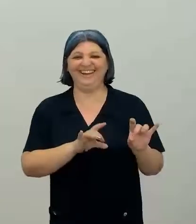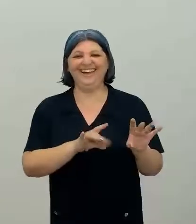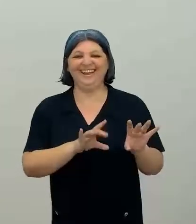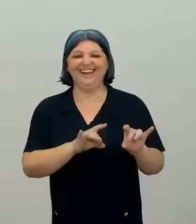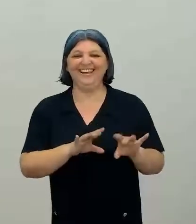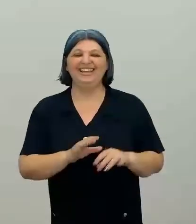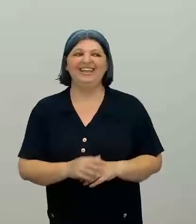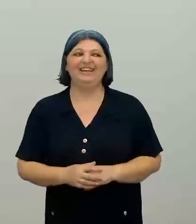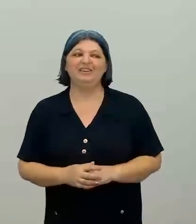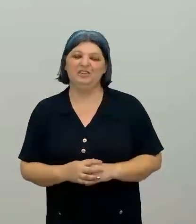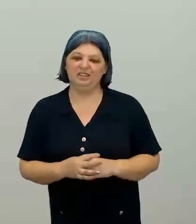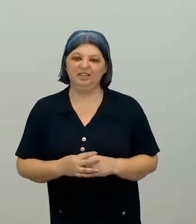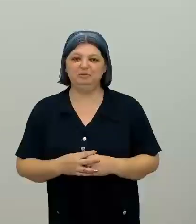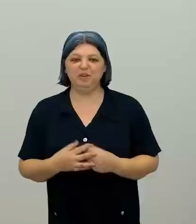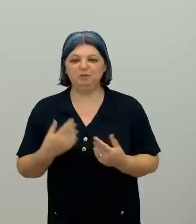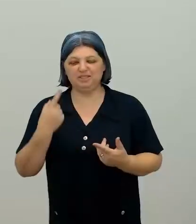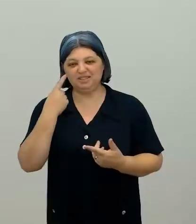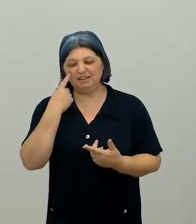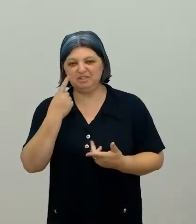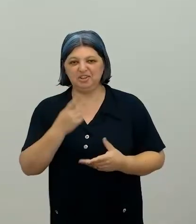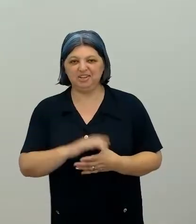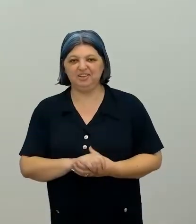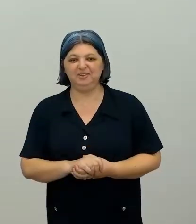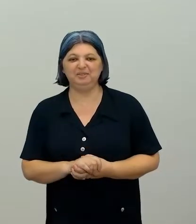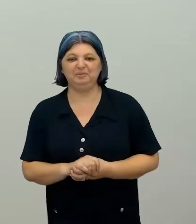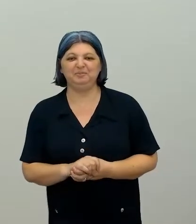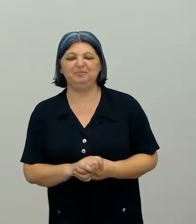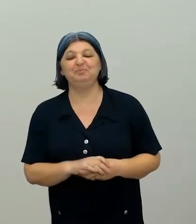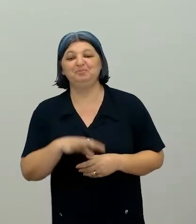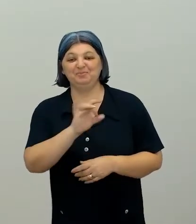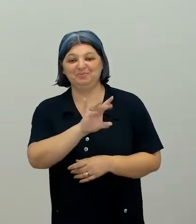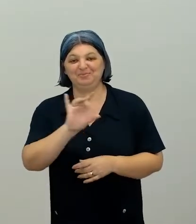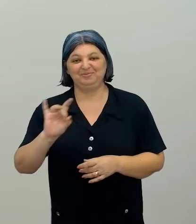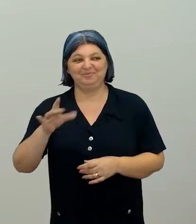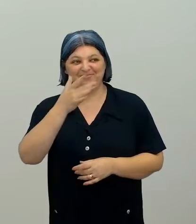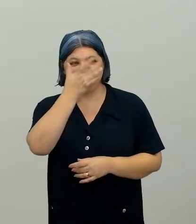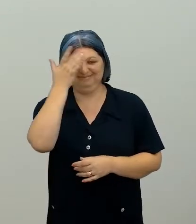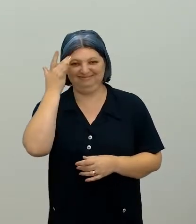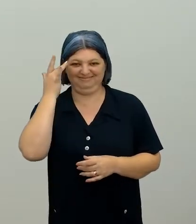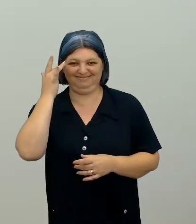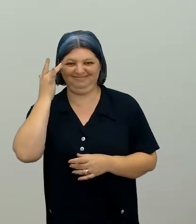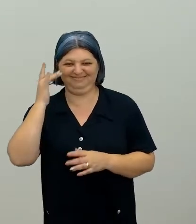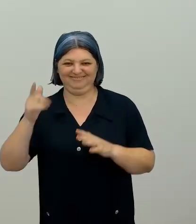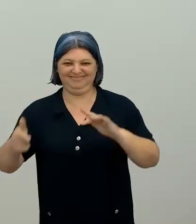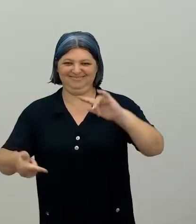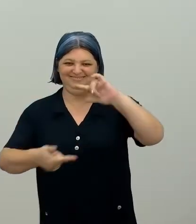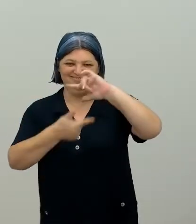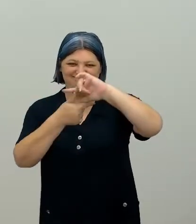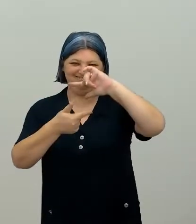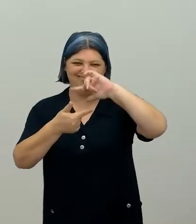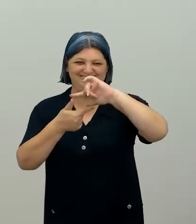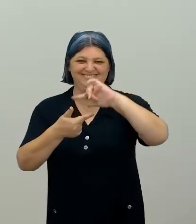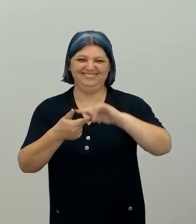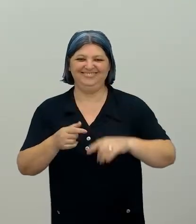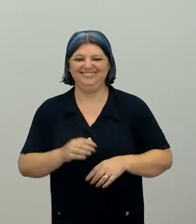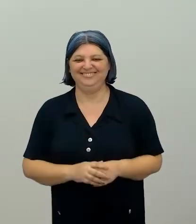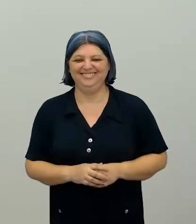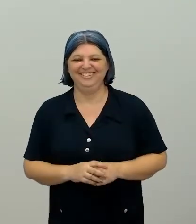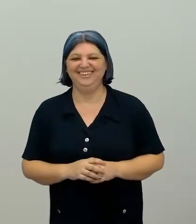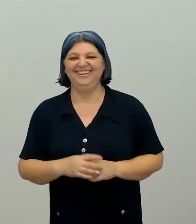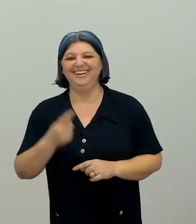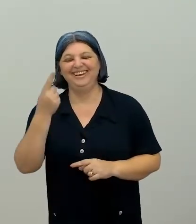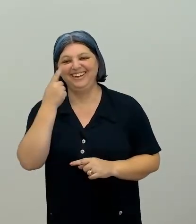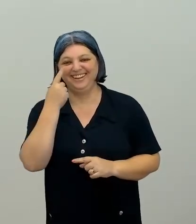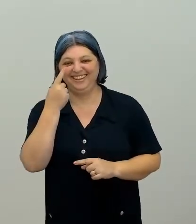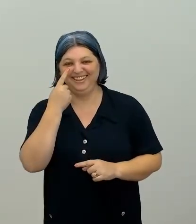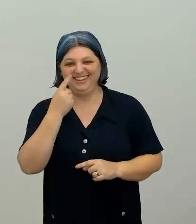aí de especialização também, cada um sendo alienado, então falei da alienação, cada um sendo alienado